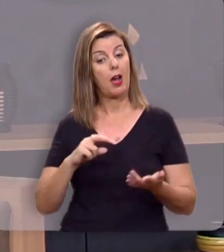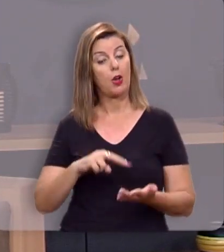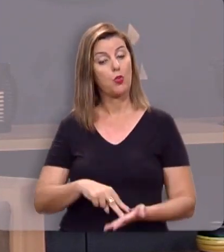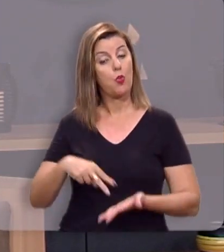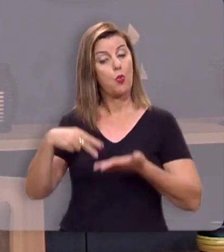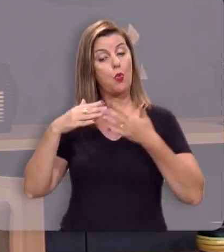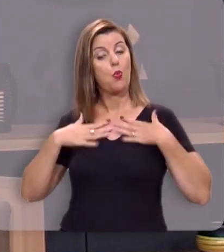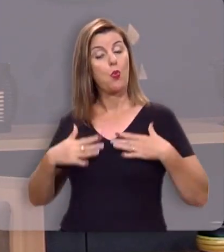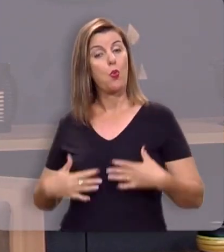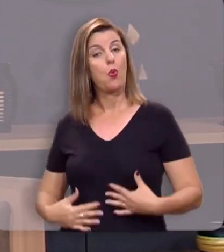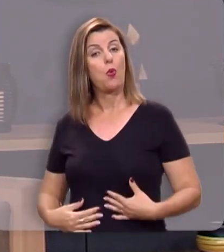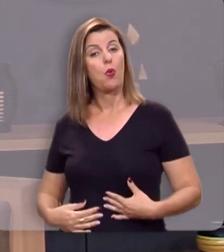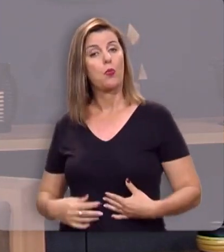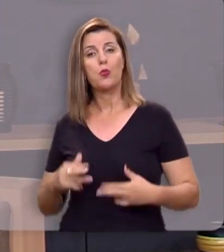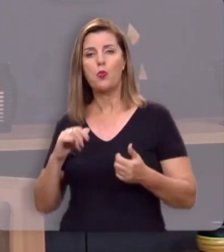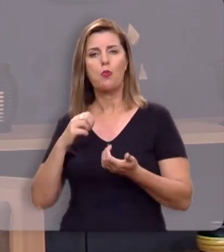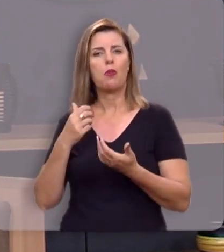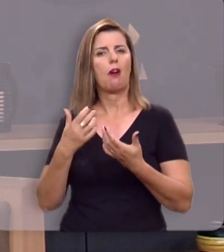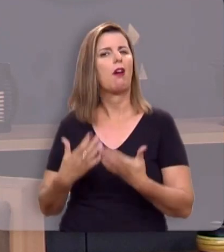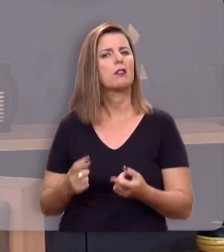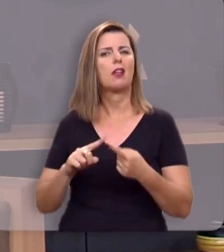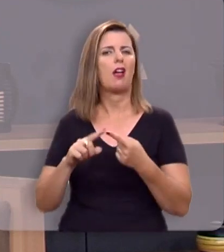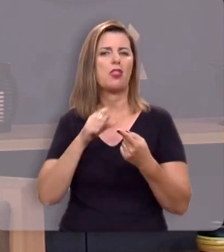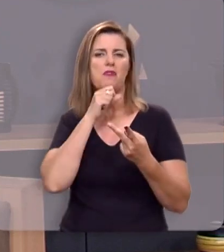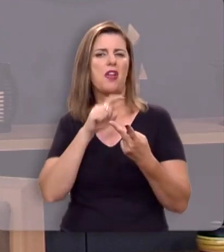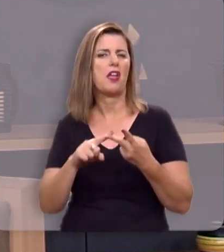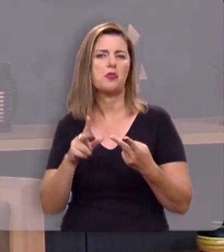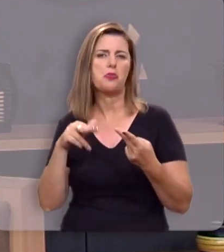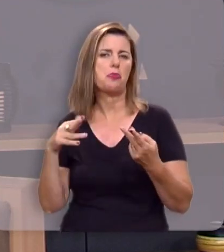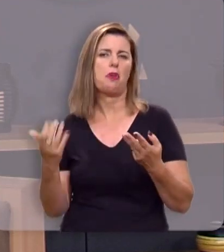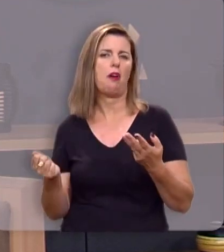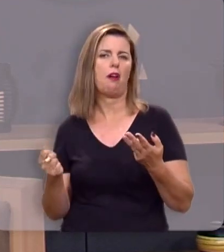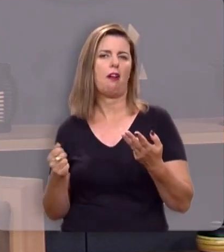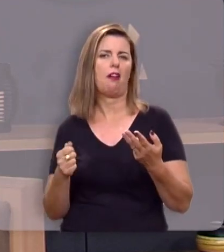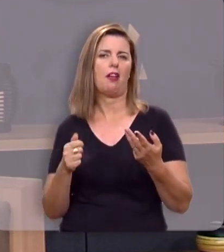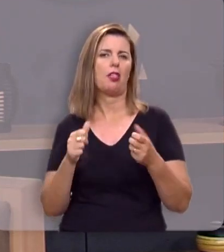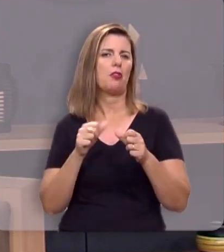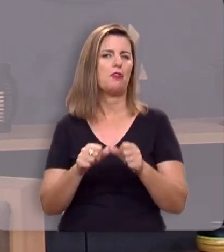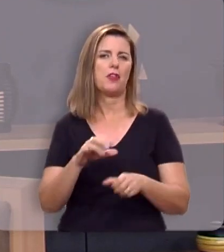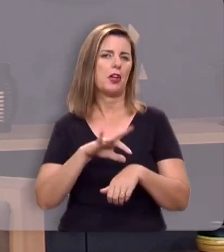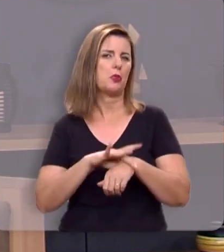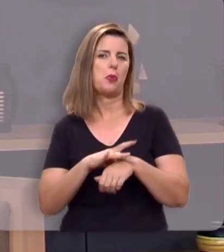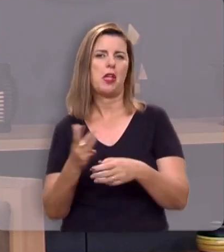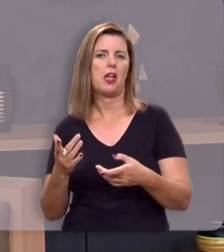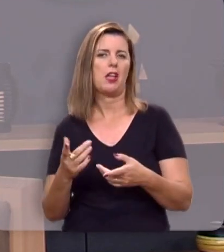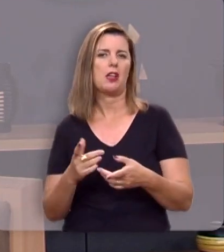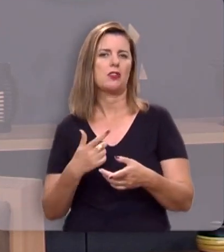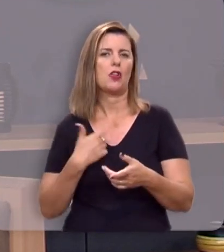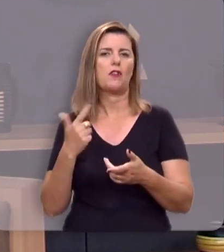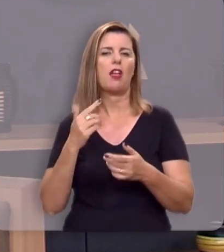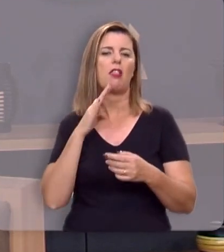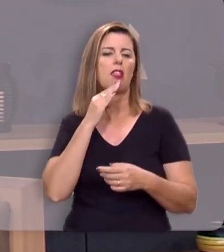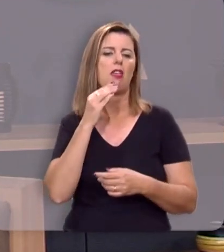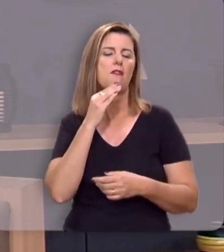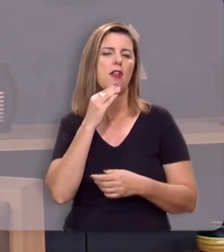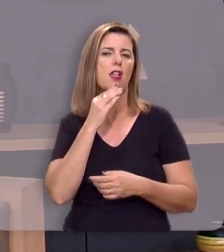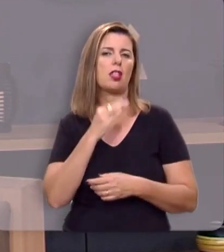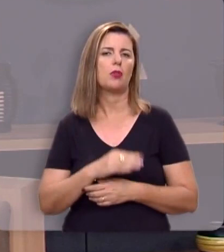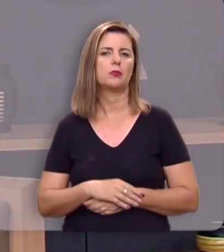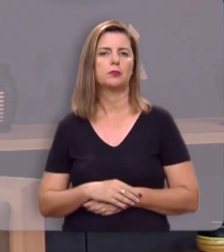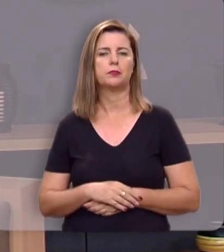da ressurreição é incorruptível, ele não fica velho, ele não fica cansado, ele não fica doente, ele não vai ter defeito